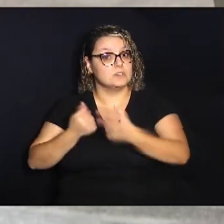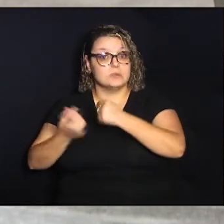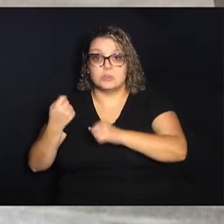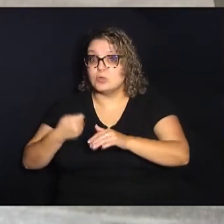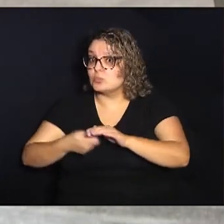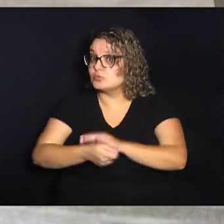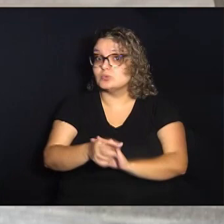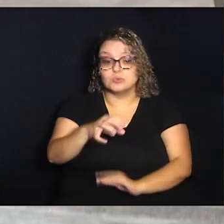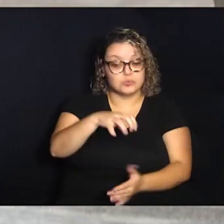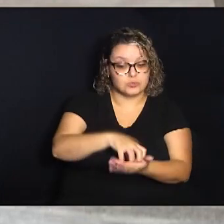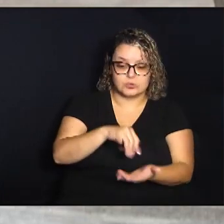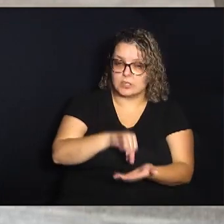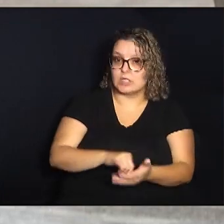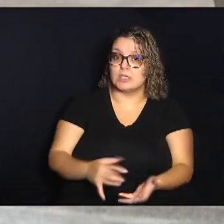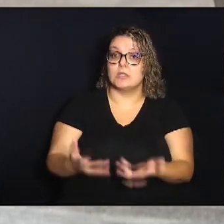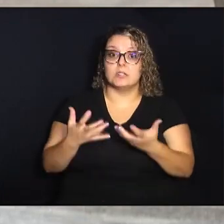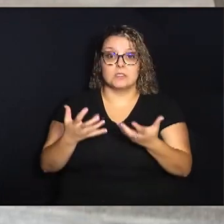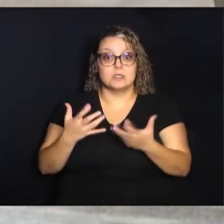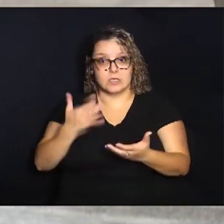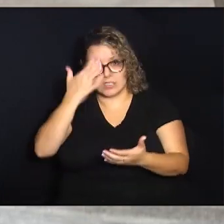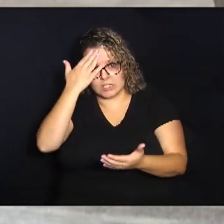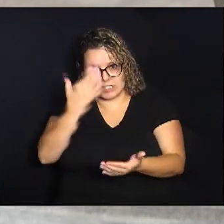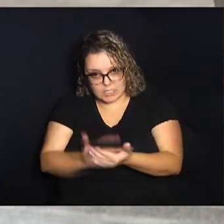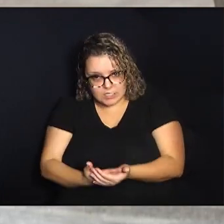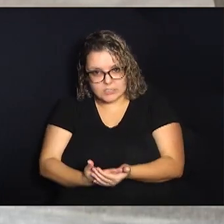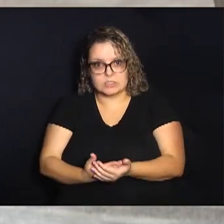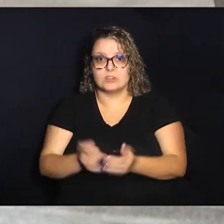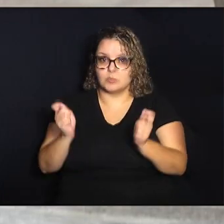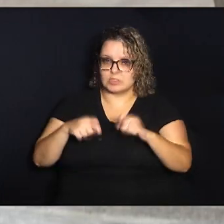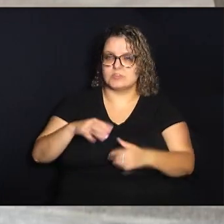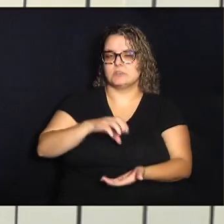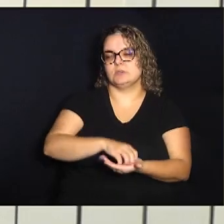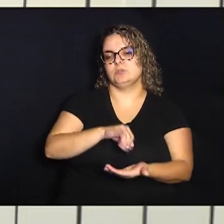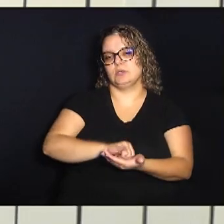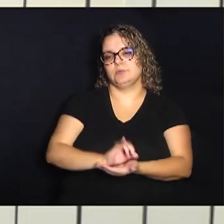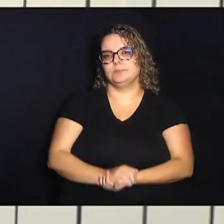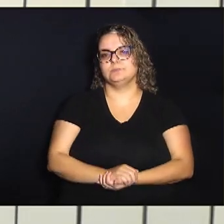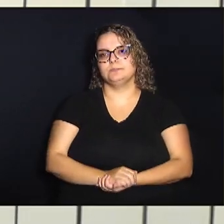do centro que ainda acreditam na potencialidade do centro.